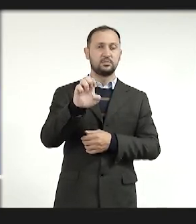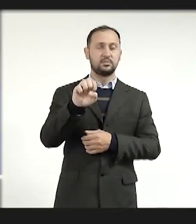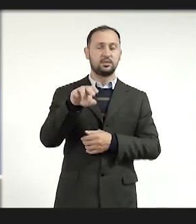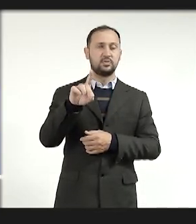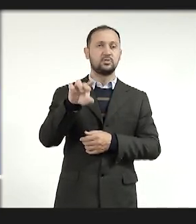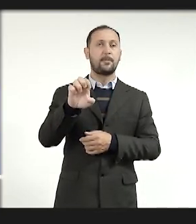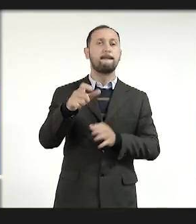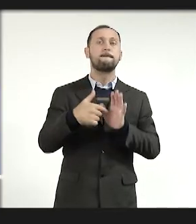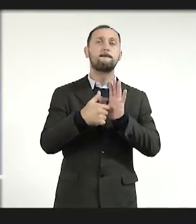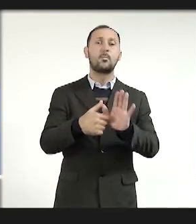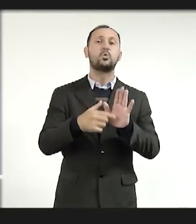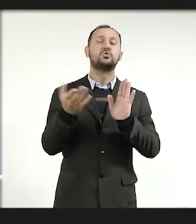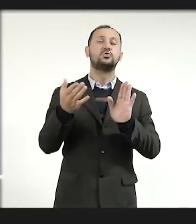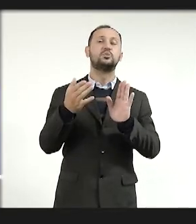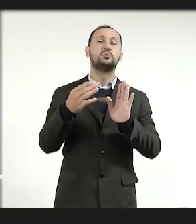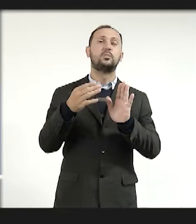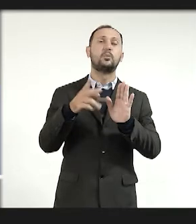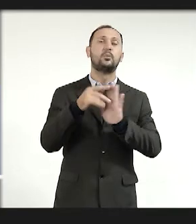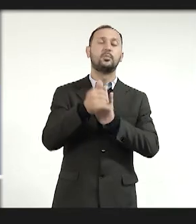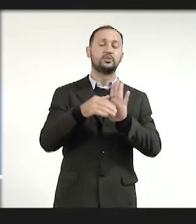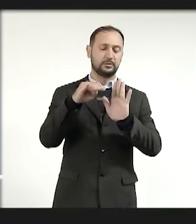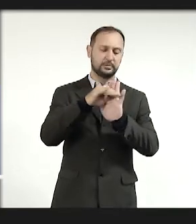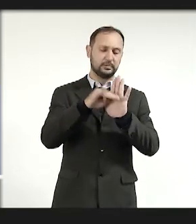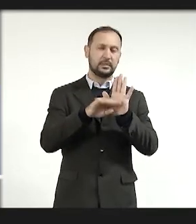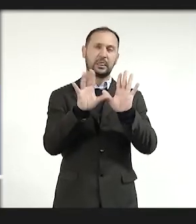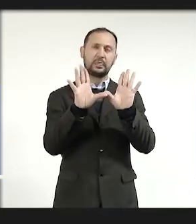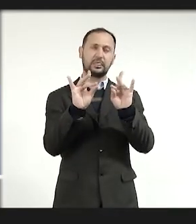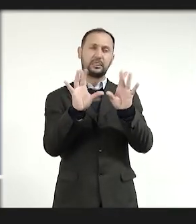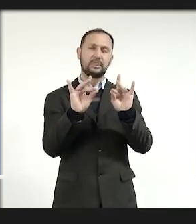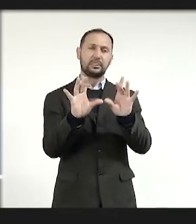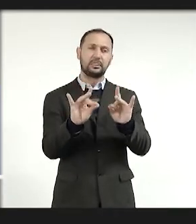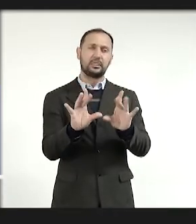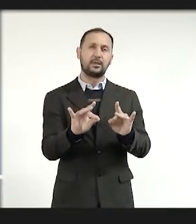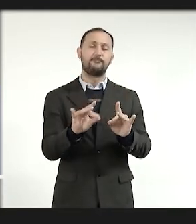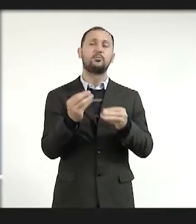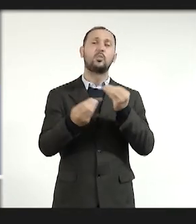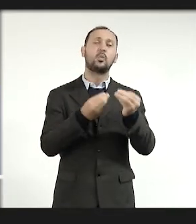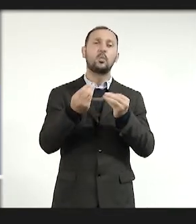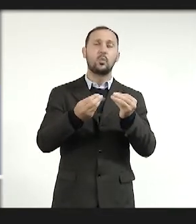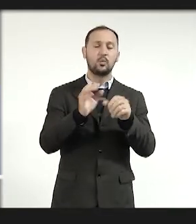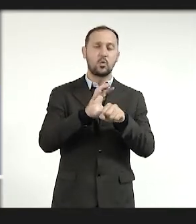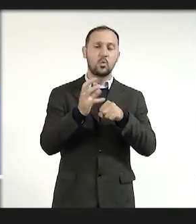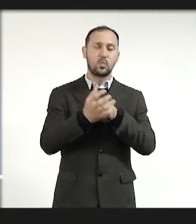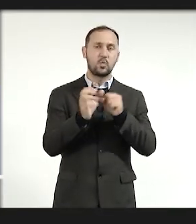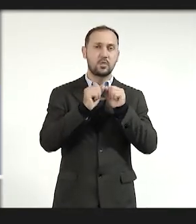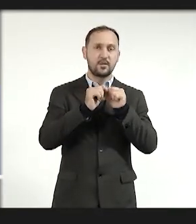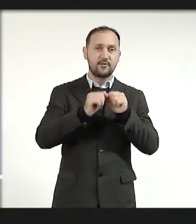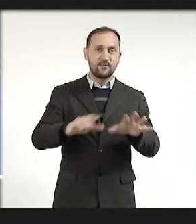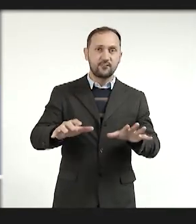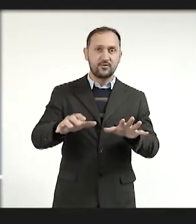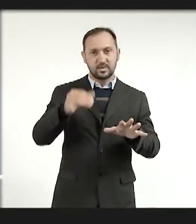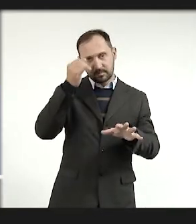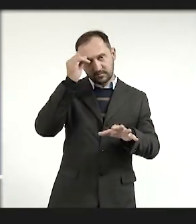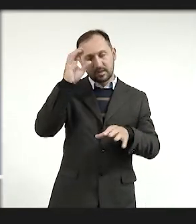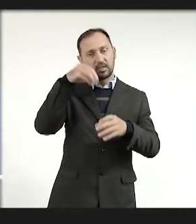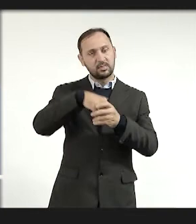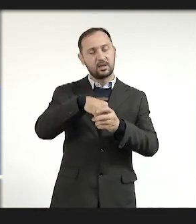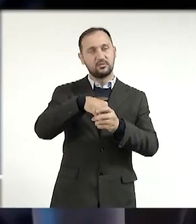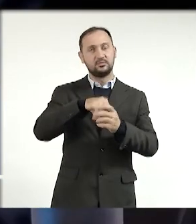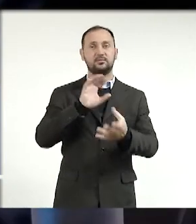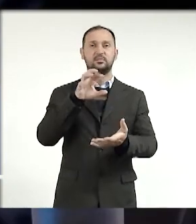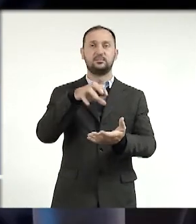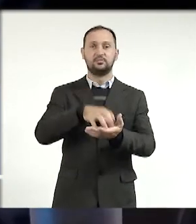nós deputados um plano concreto, plano detalhado de combate ao coronavírus nas aldeias do